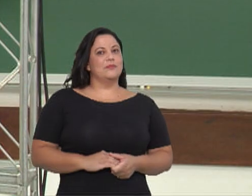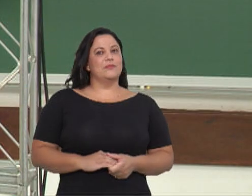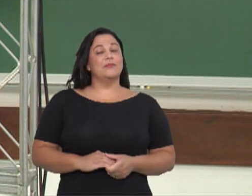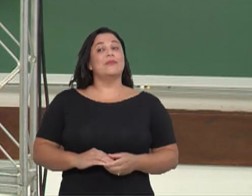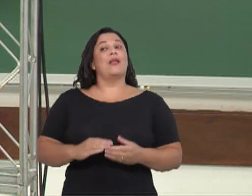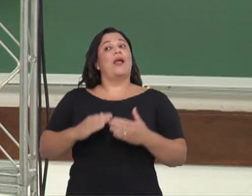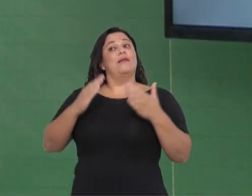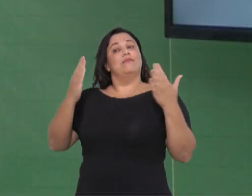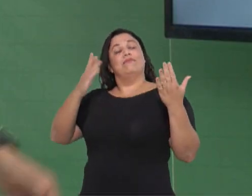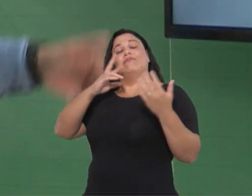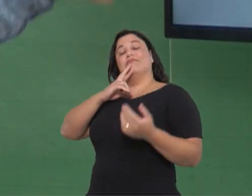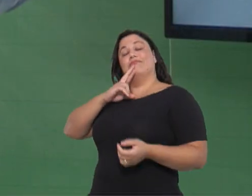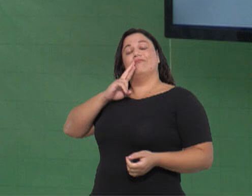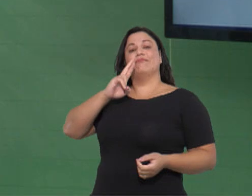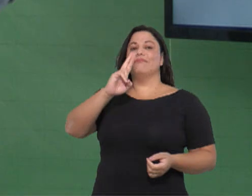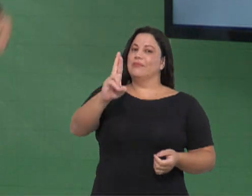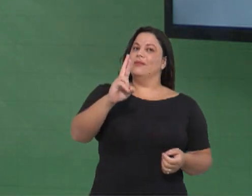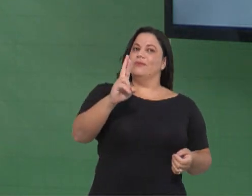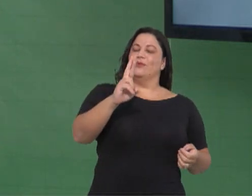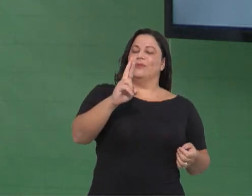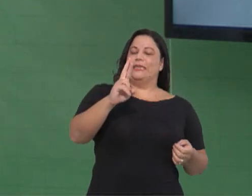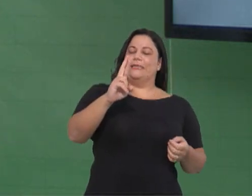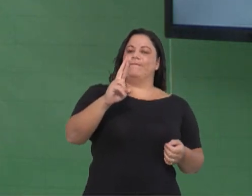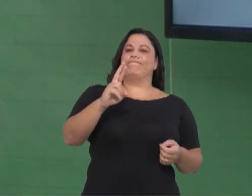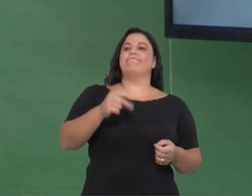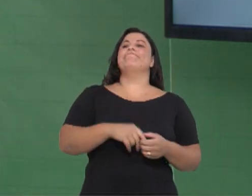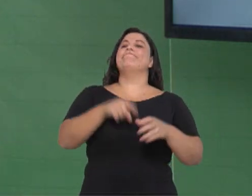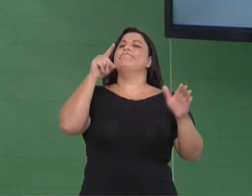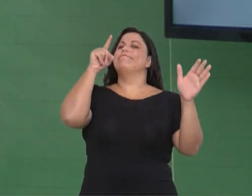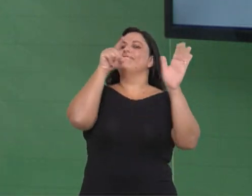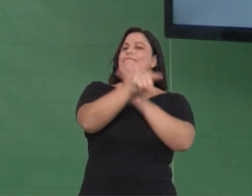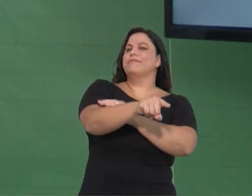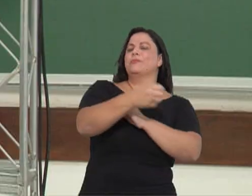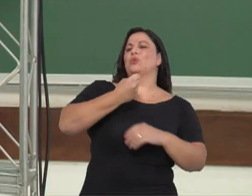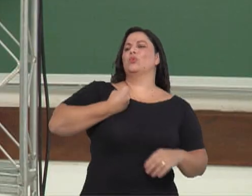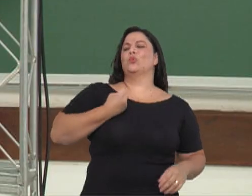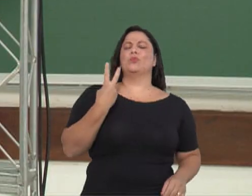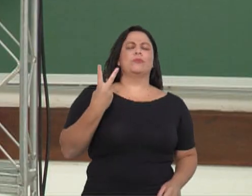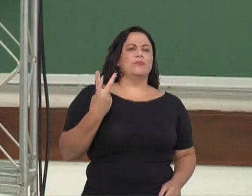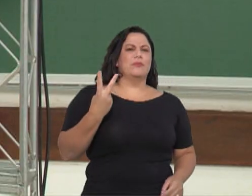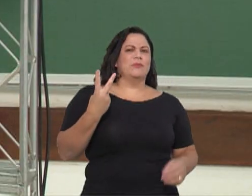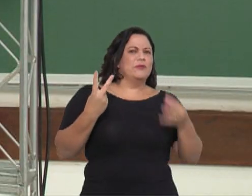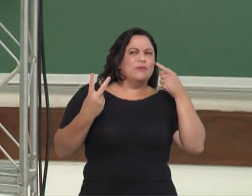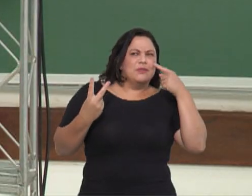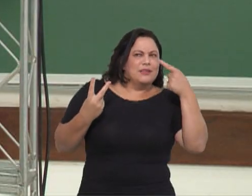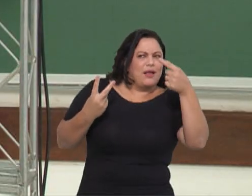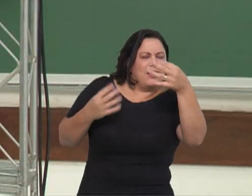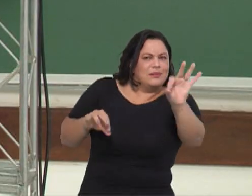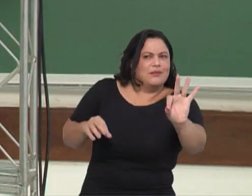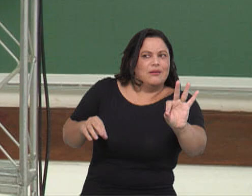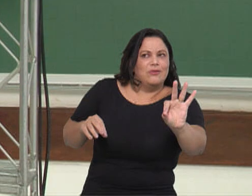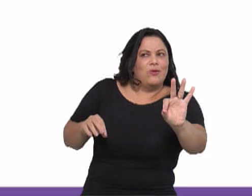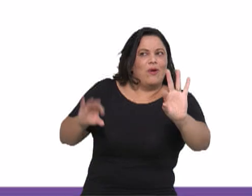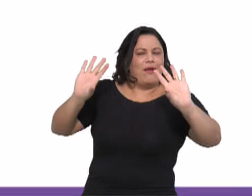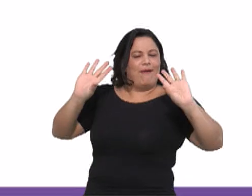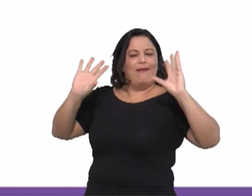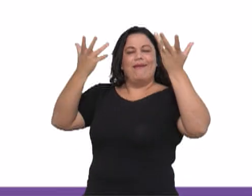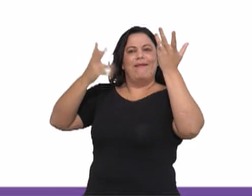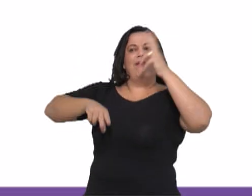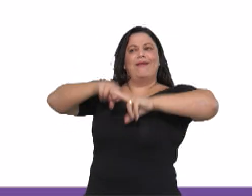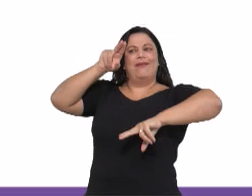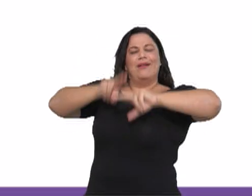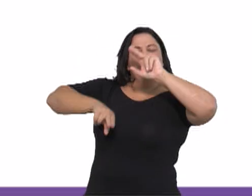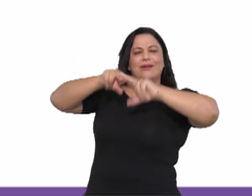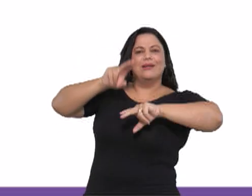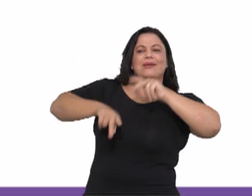Vamos responder o nosso quiz número 2. Será que você acertou? Vamos lá. A festa junina é uma festa muito popular,